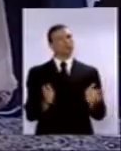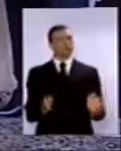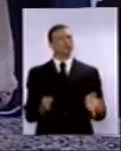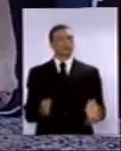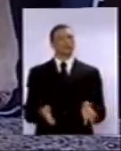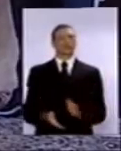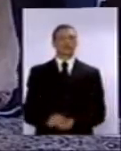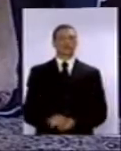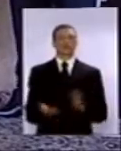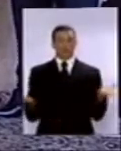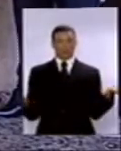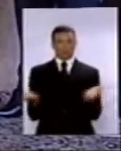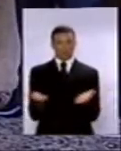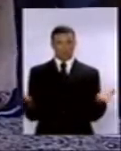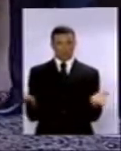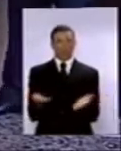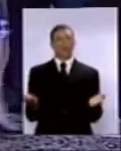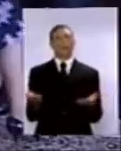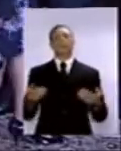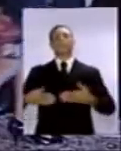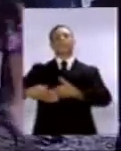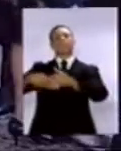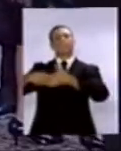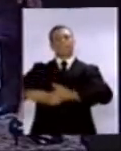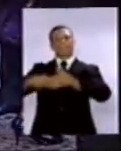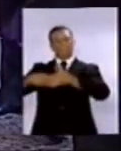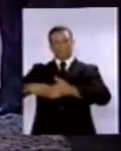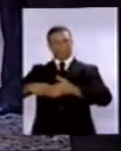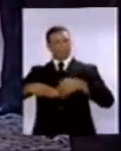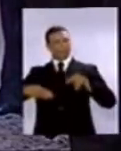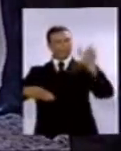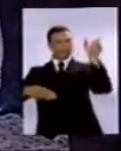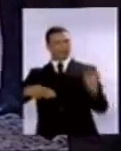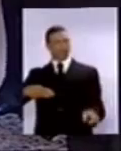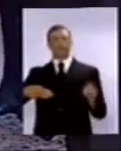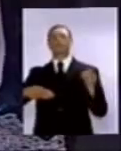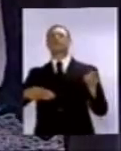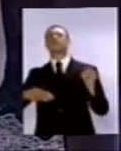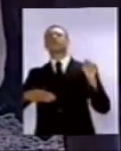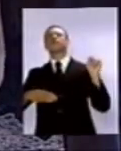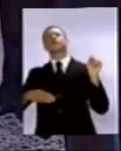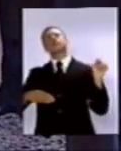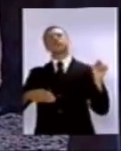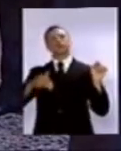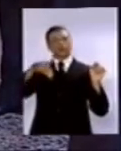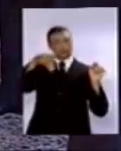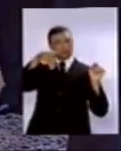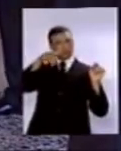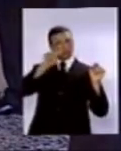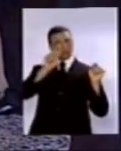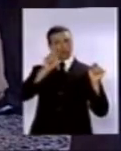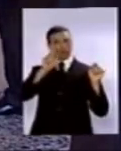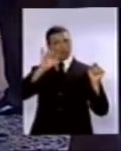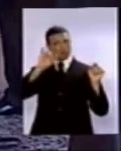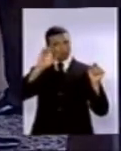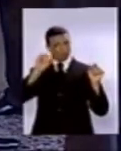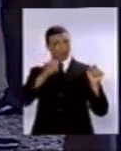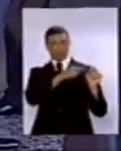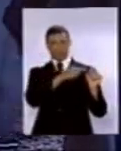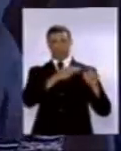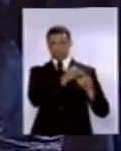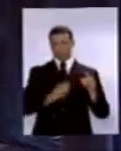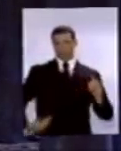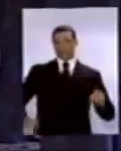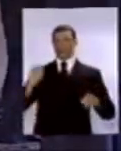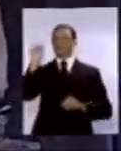agora também recebendo o cumprimento do ministro ilmar galvão também aposentado ministro estava